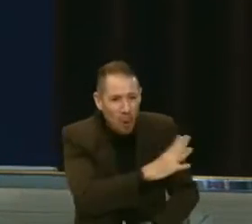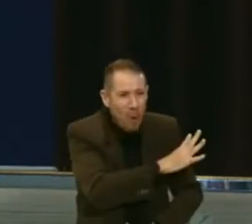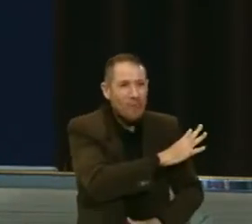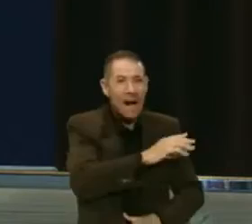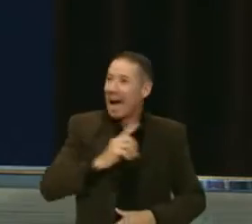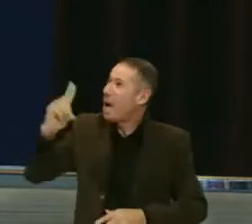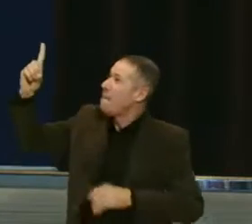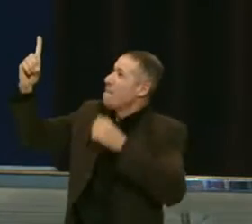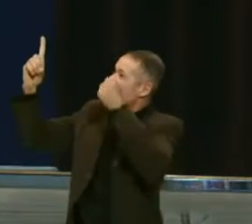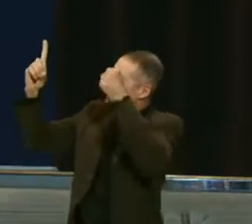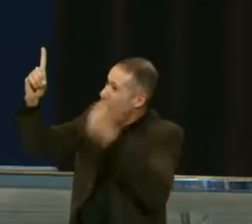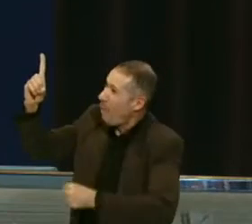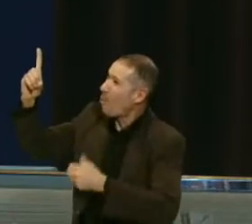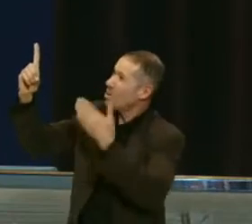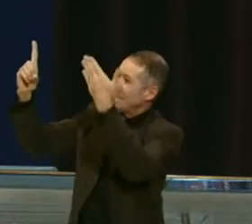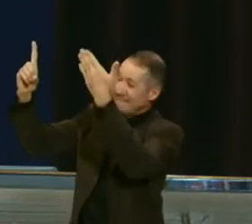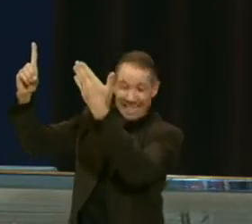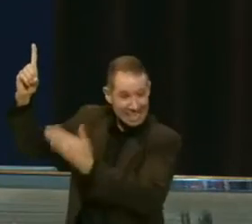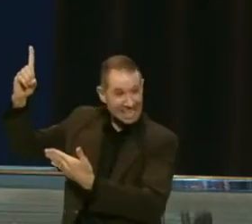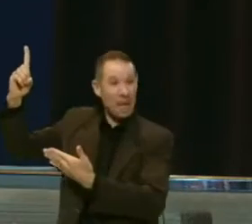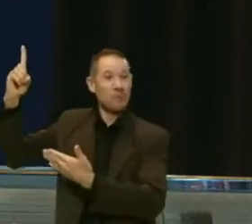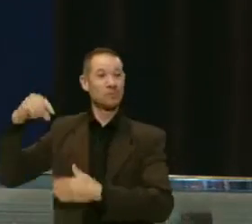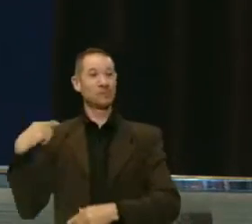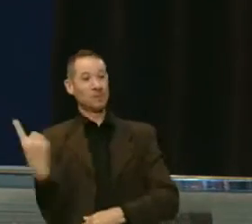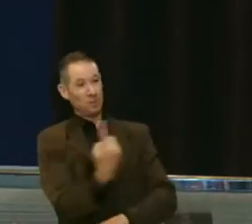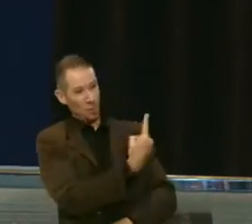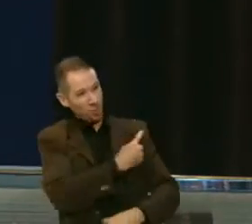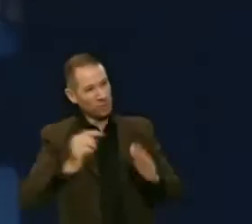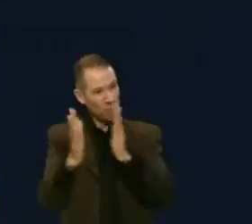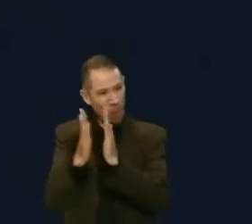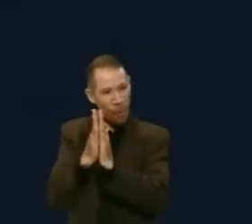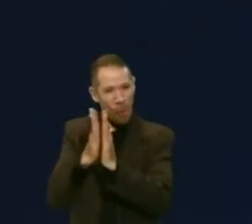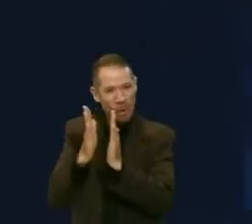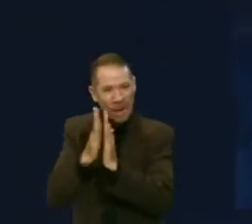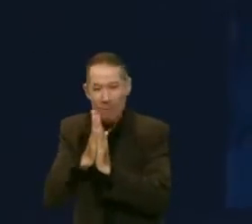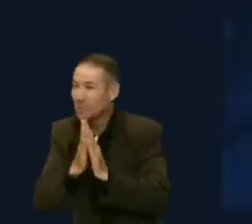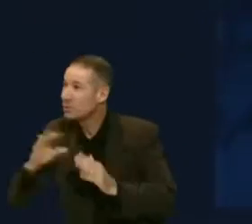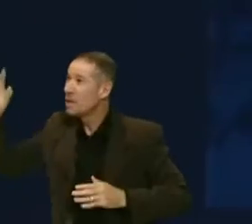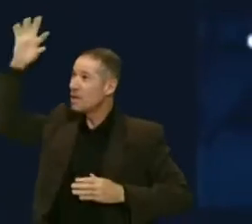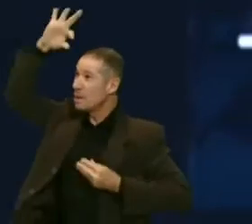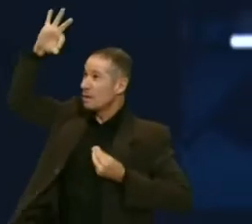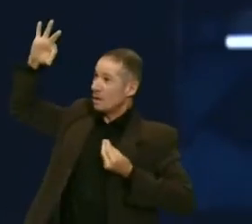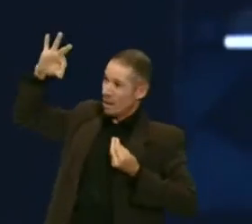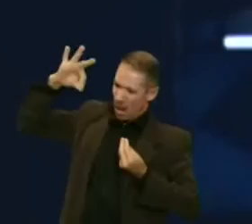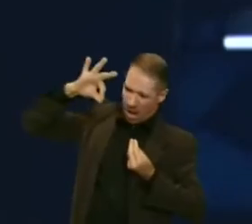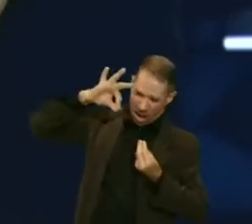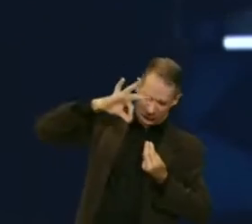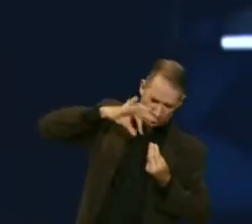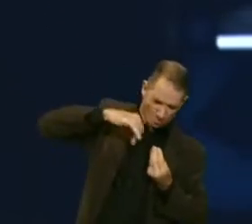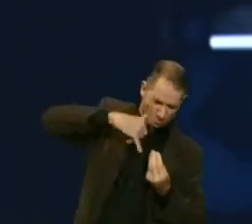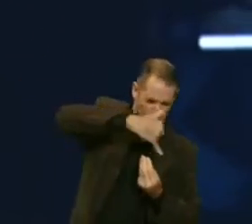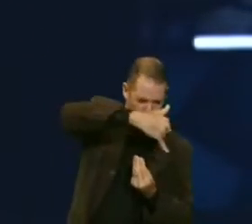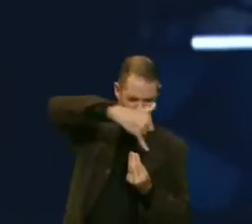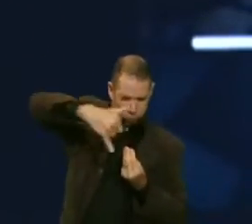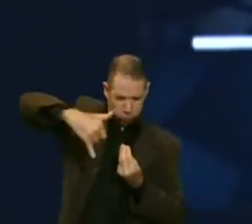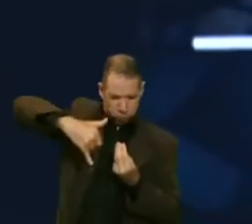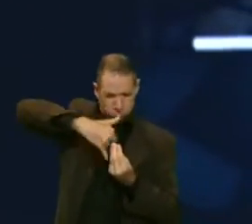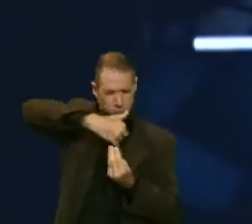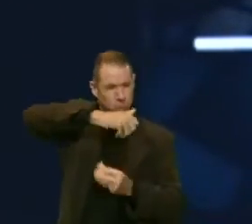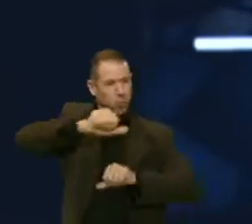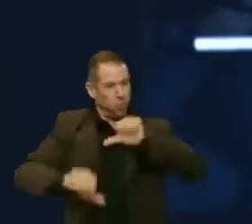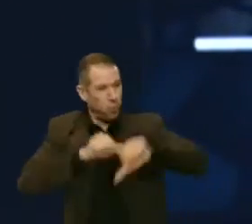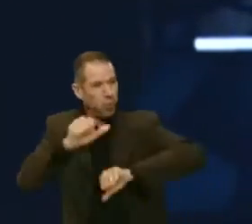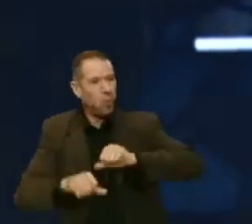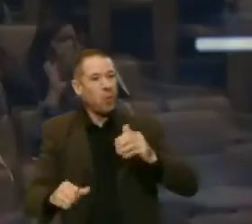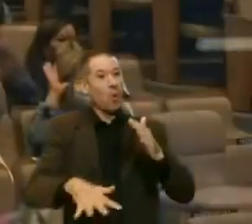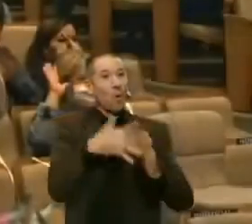Ele pode, Ele é Deus. Quando nós oramos, bálsamos de alegria são derramados sobre nós. Quantos querem receber da